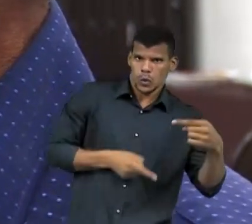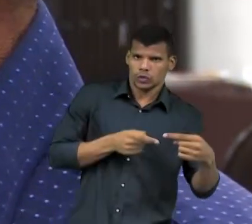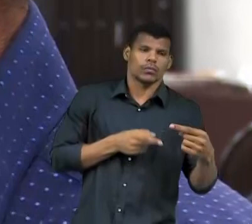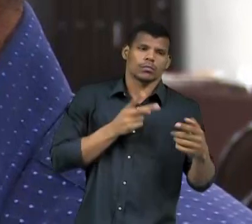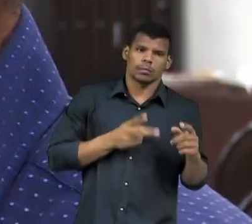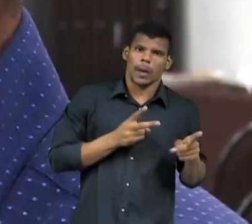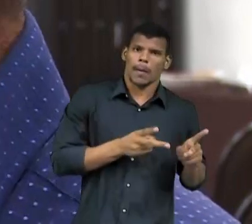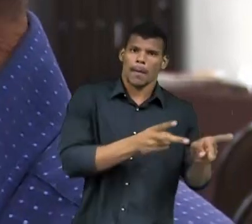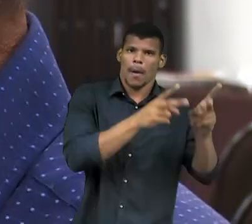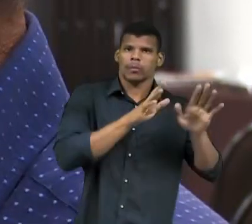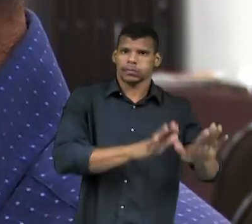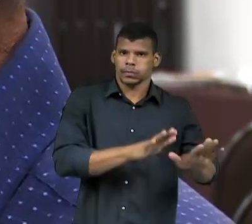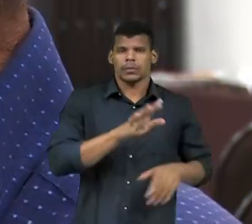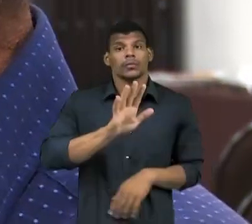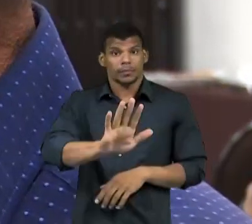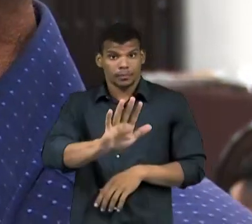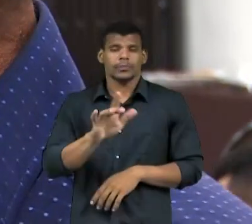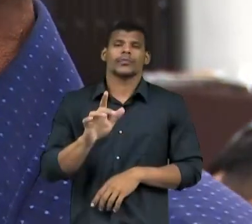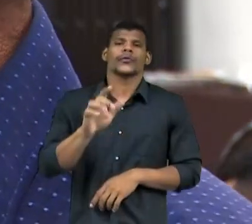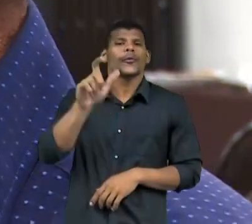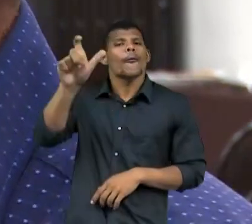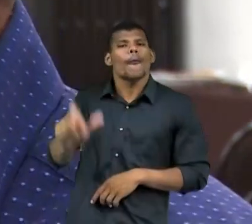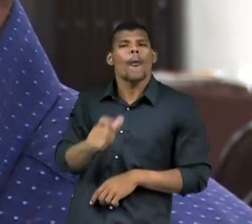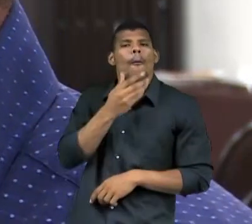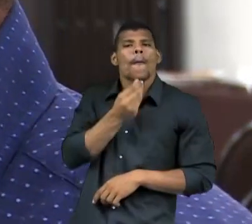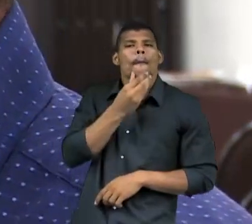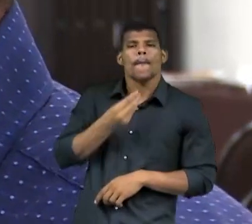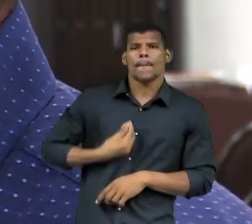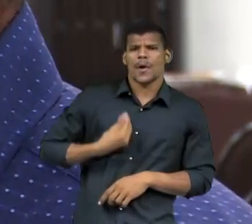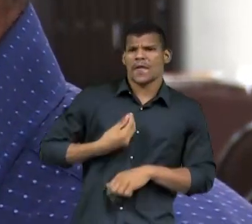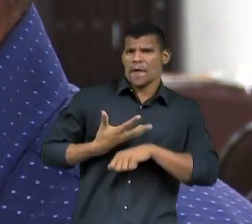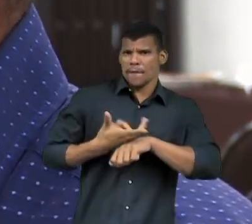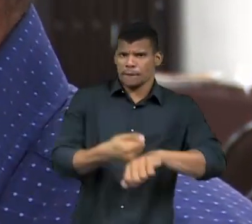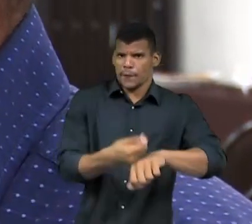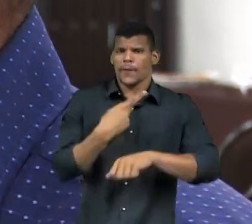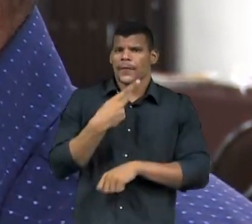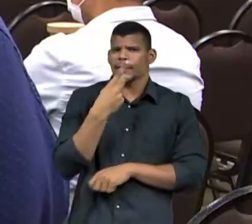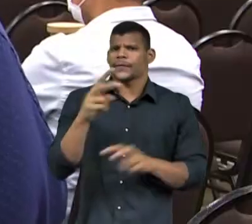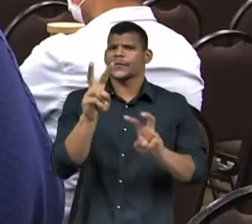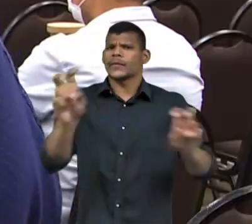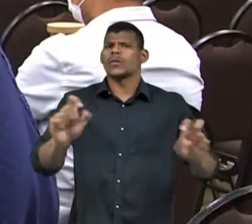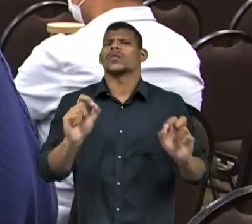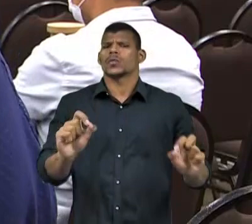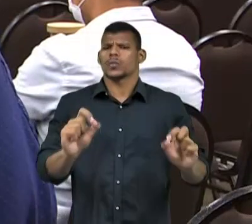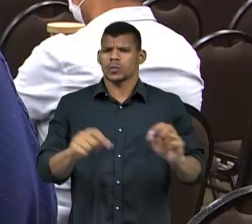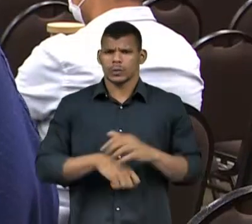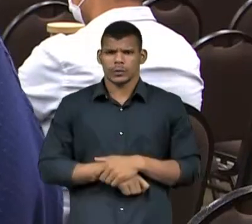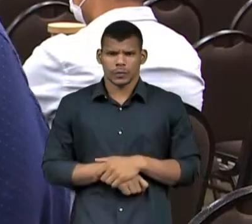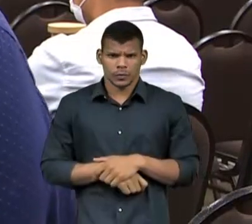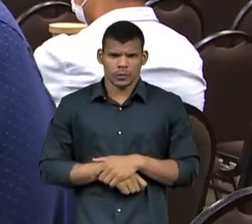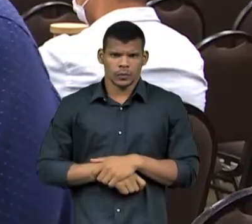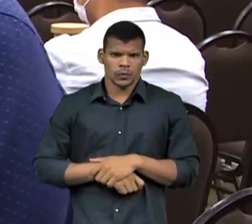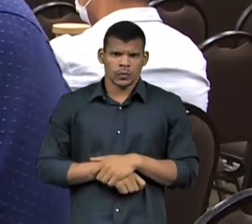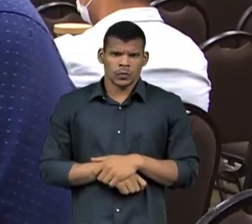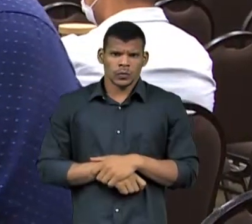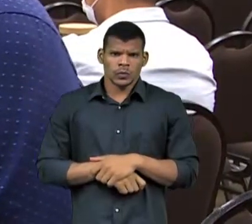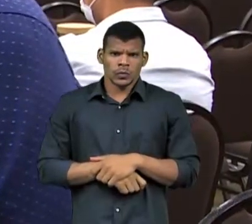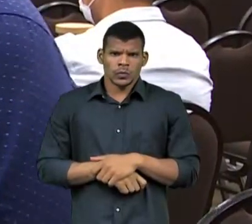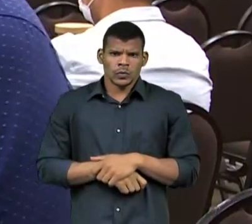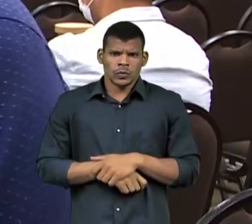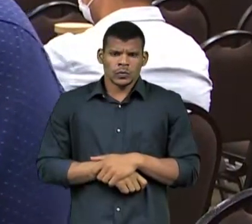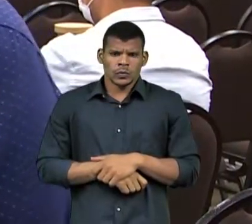esteve presente no evento, destacou a importância do programa Mais Infância para o município. Onde temos